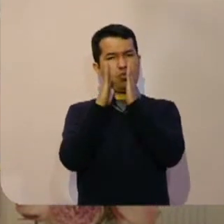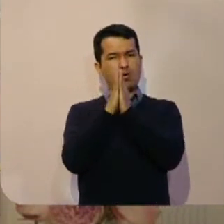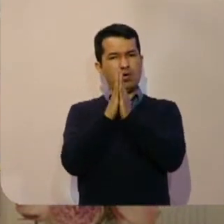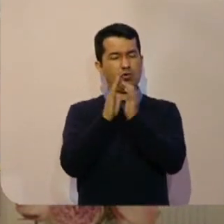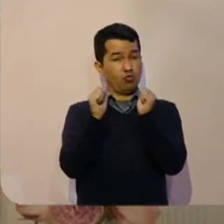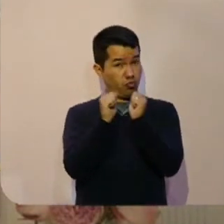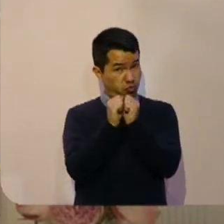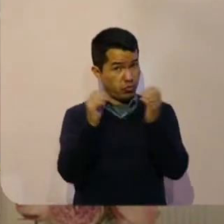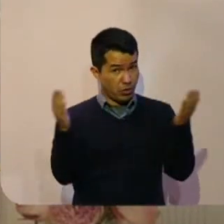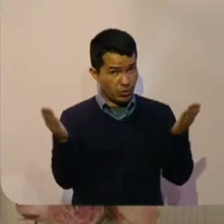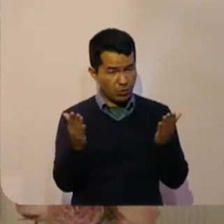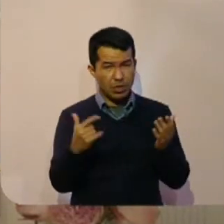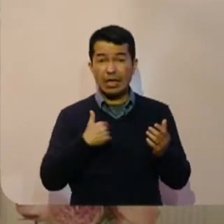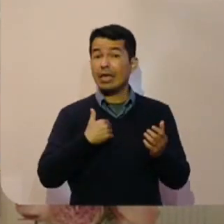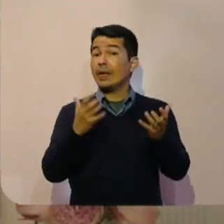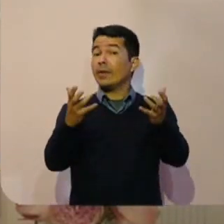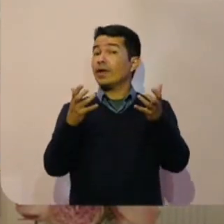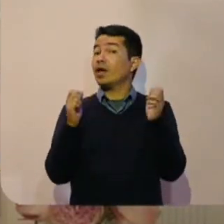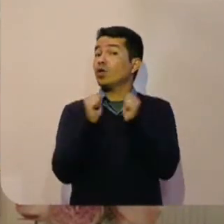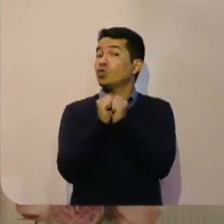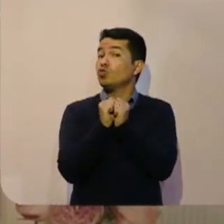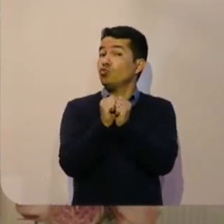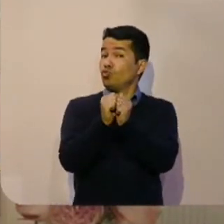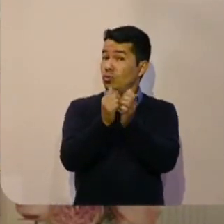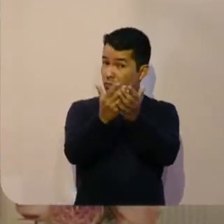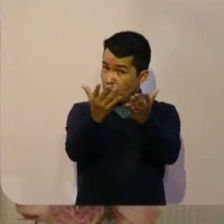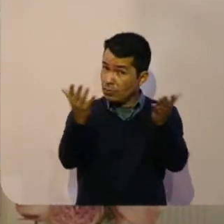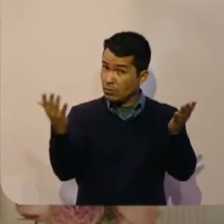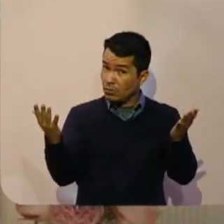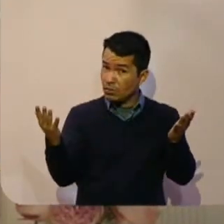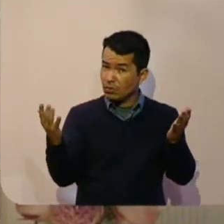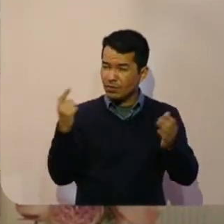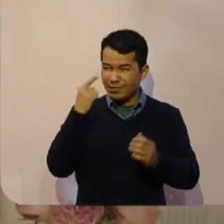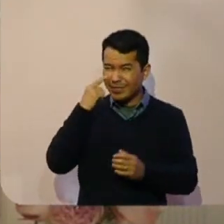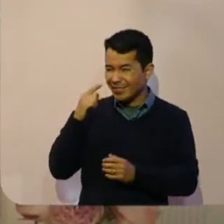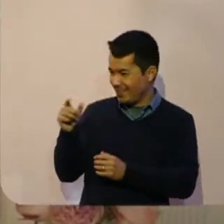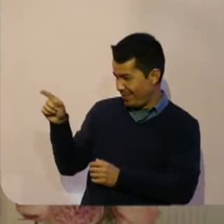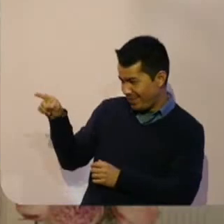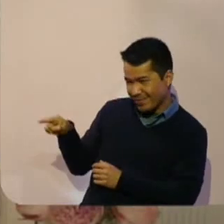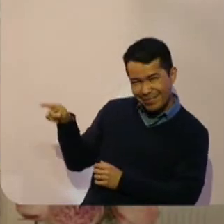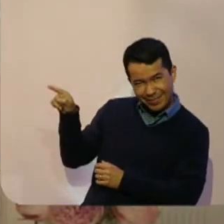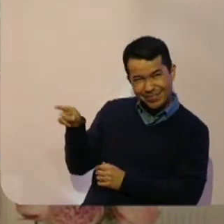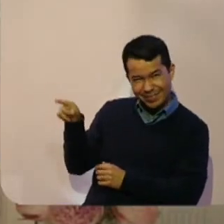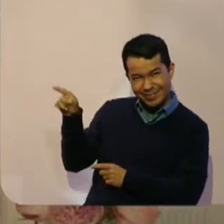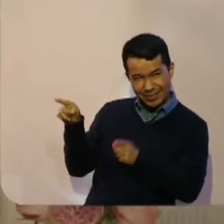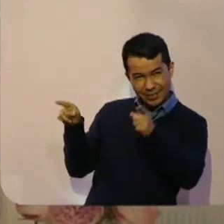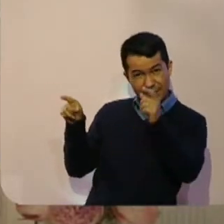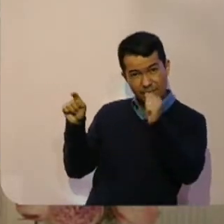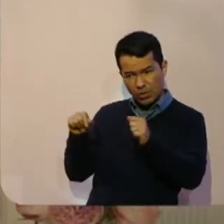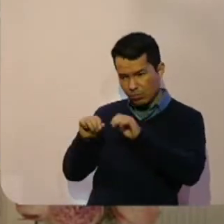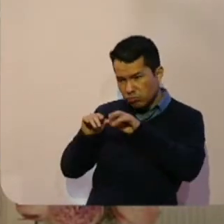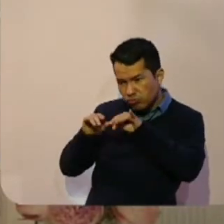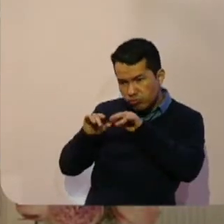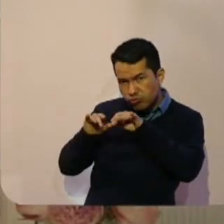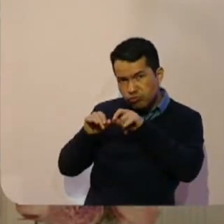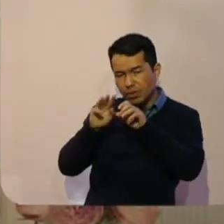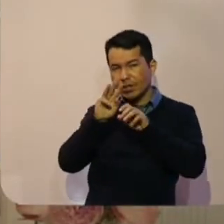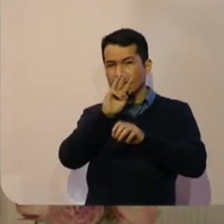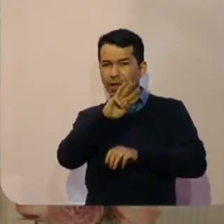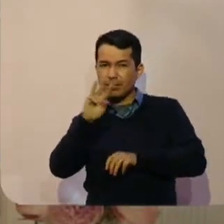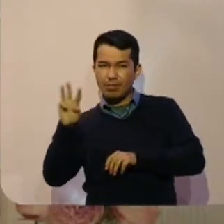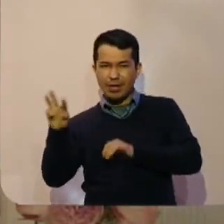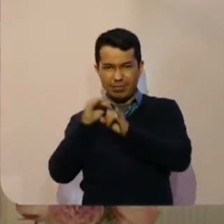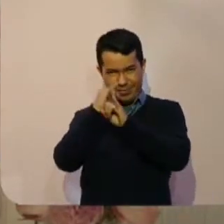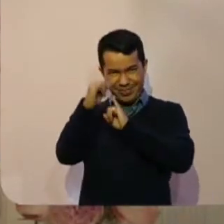E queria pedir para você entrar nesse link e dizer: olha, eu quero receber Jesus como Senhor e Salvador da minha vida. Mas eu queria aprender a